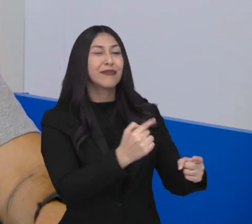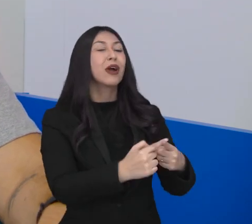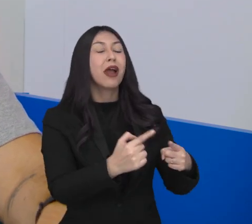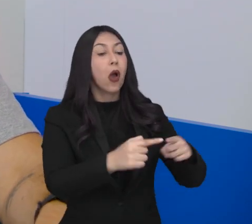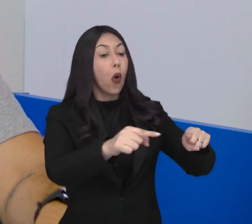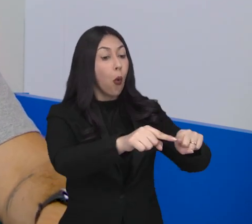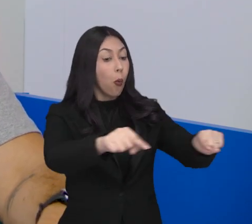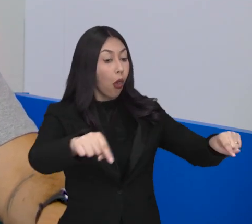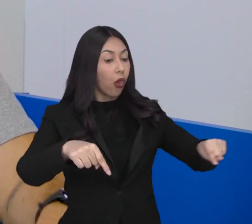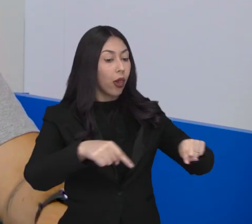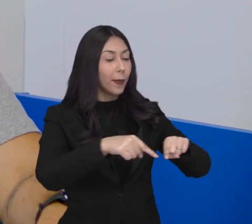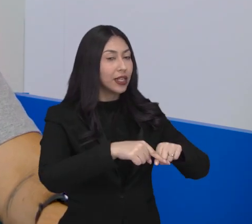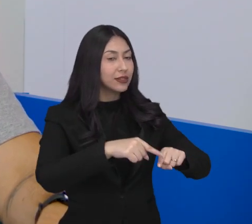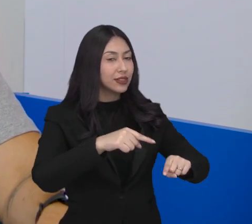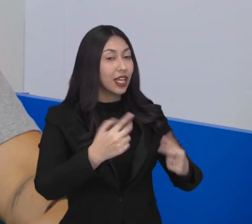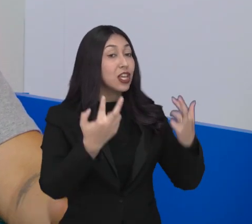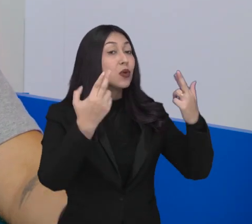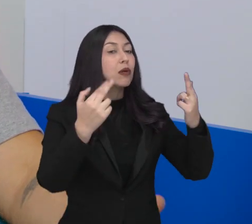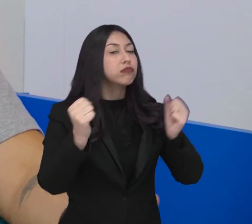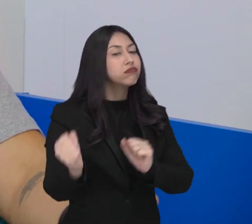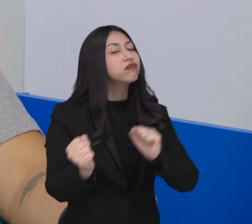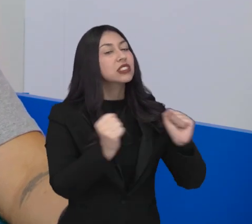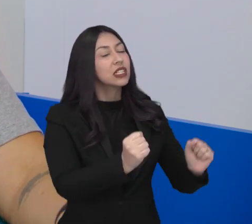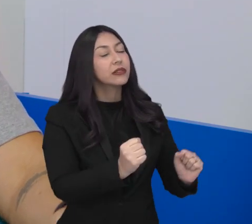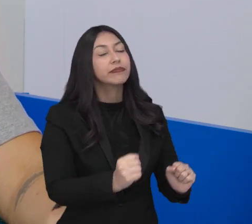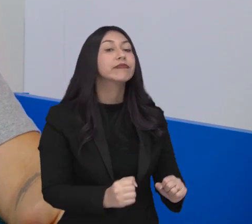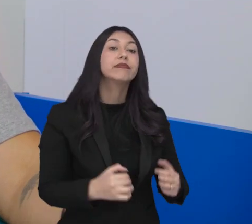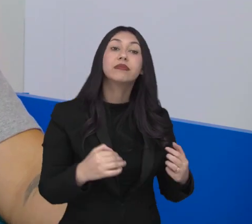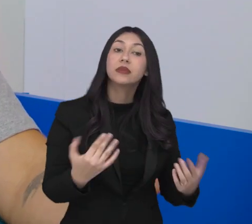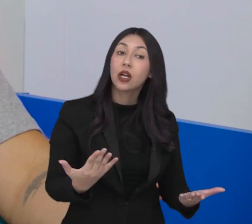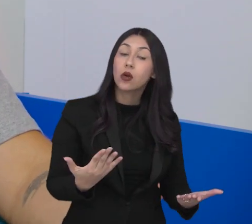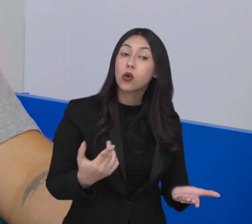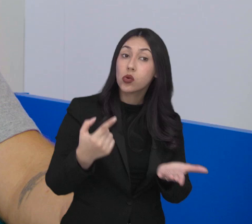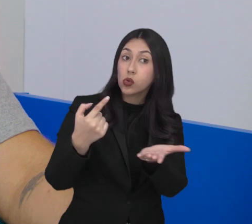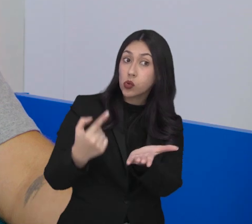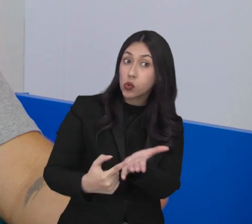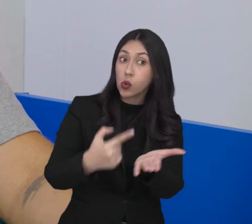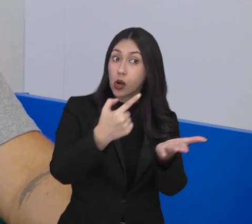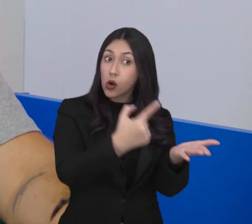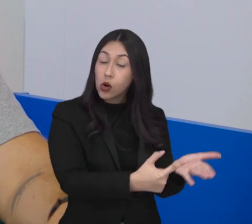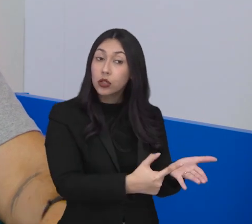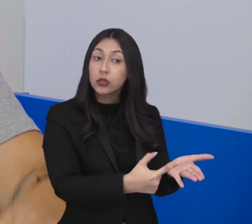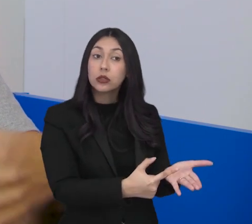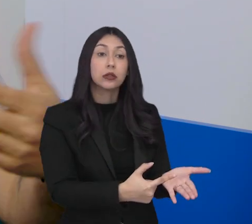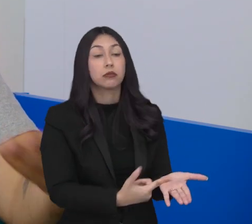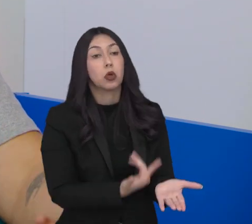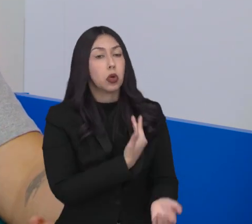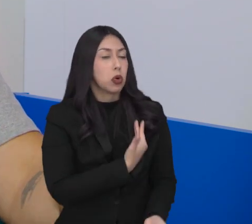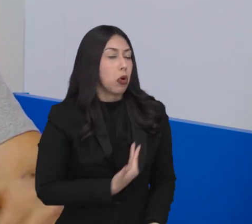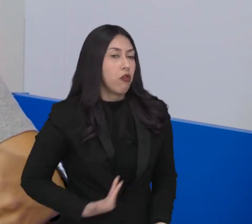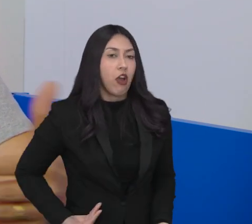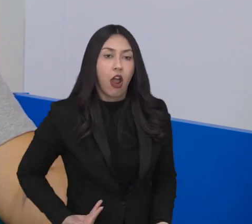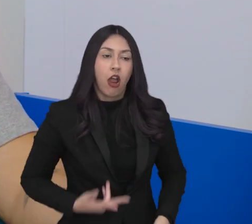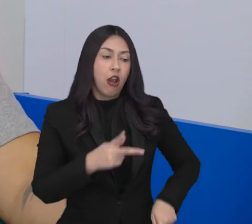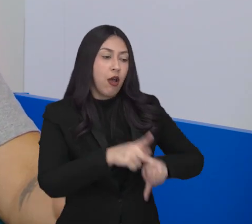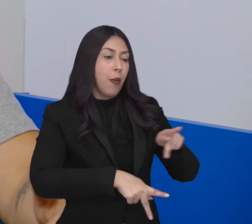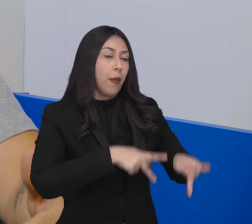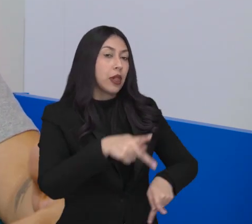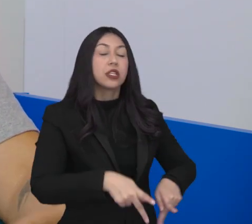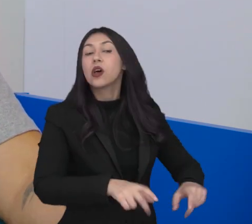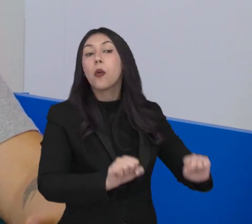poder. Então, ao ratificar um acordo, a gente está dando novos elementos para uma população inteira, incluindo governantes, a população